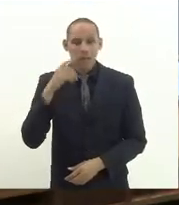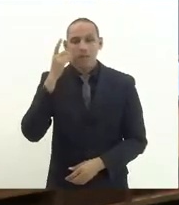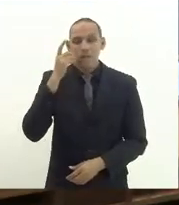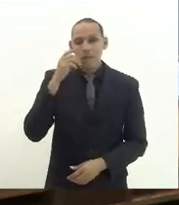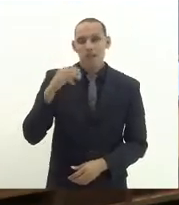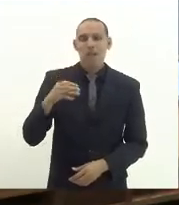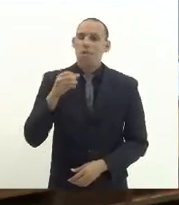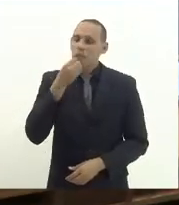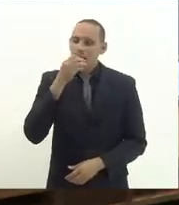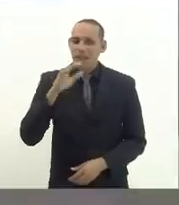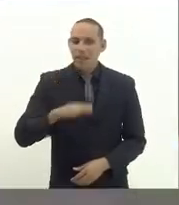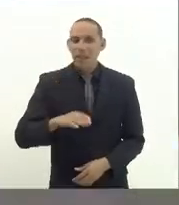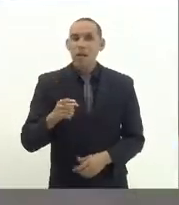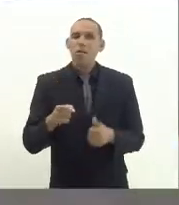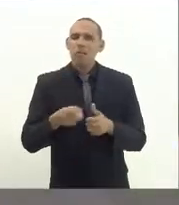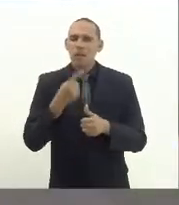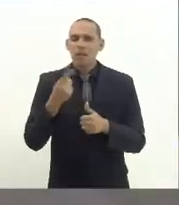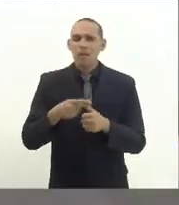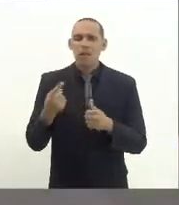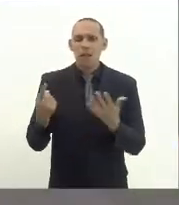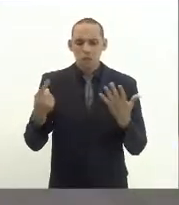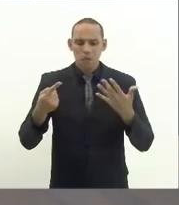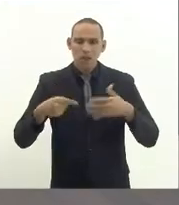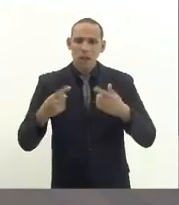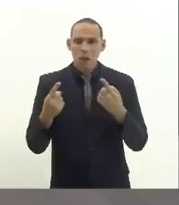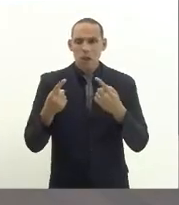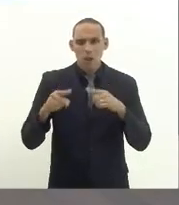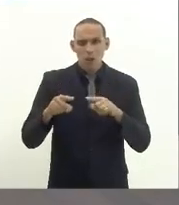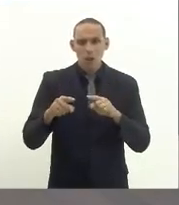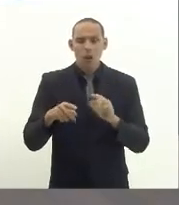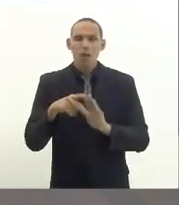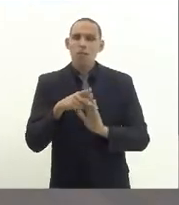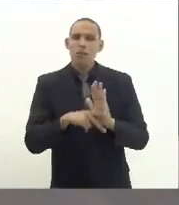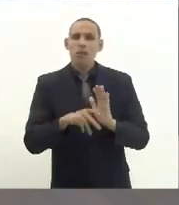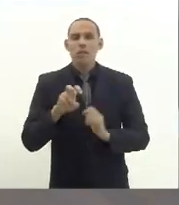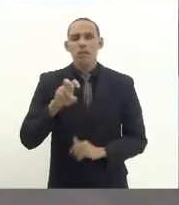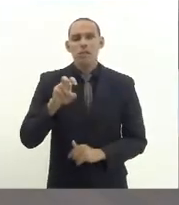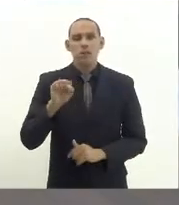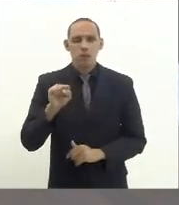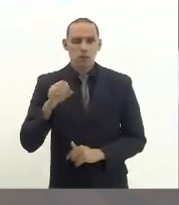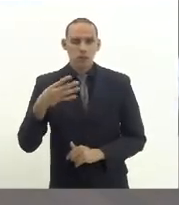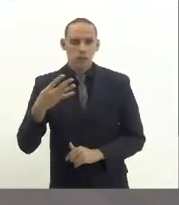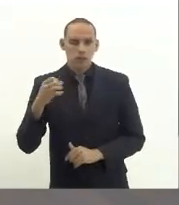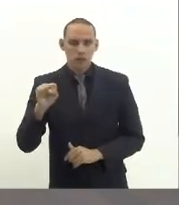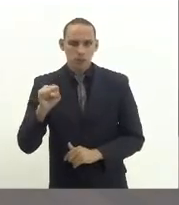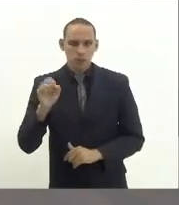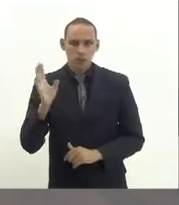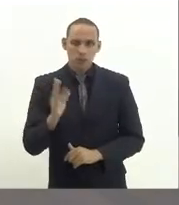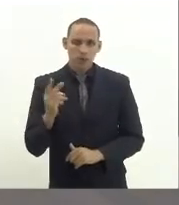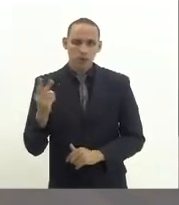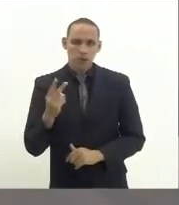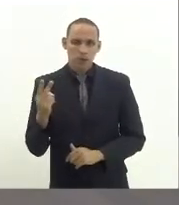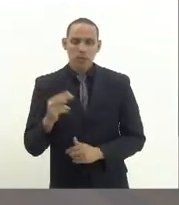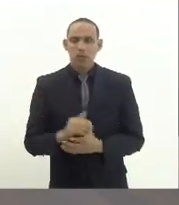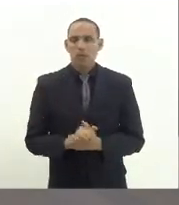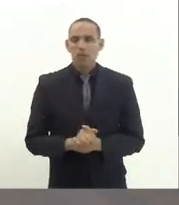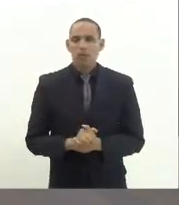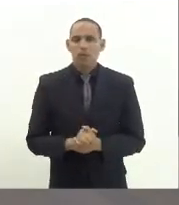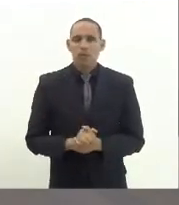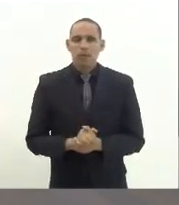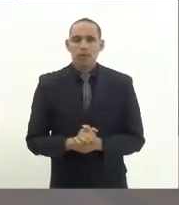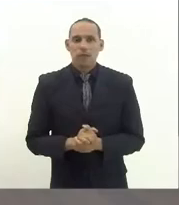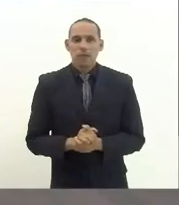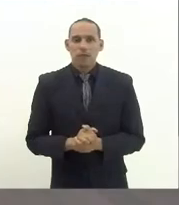da Mônica Boa tarde primeiro consignar o voto contrário da bancada do PSOL ao projeto 5848 de 2022